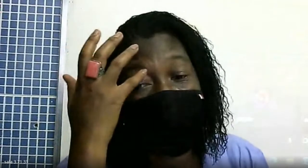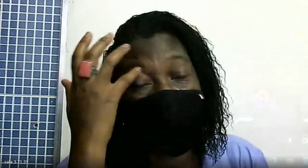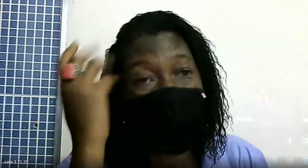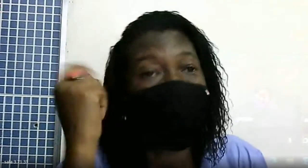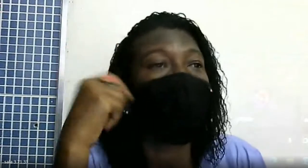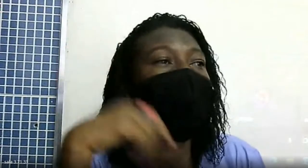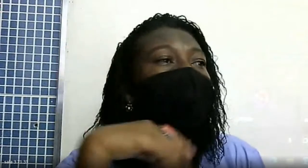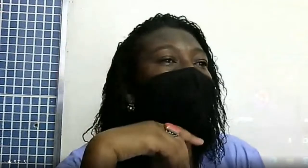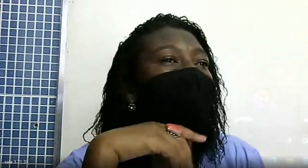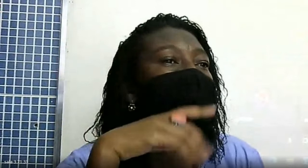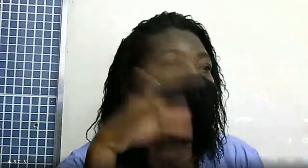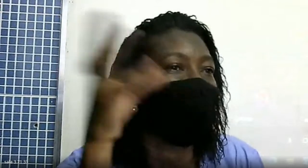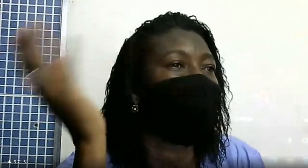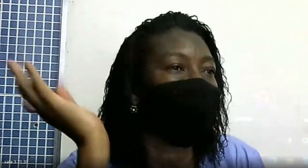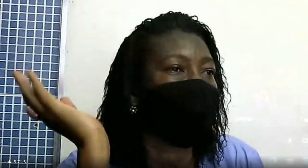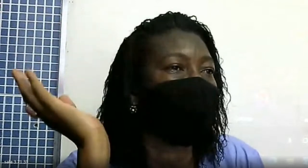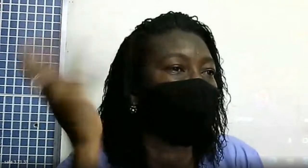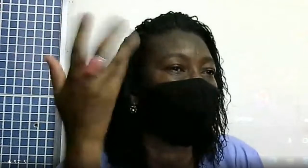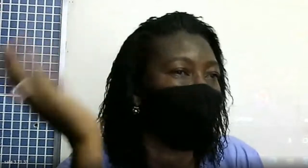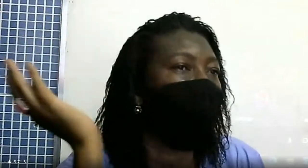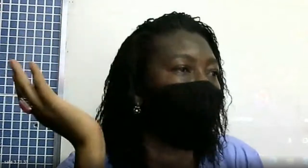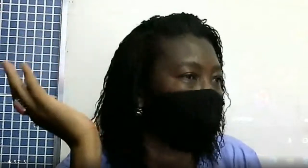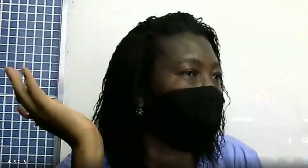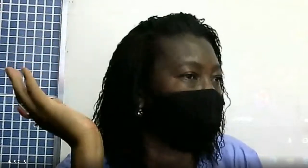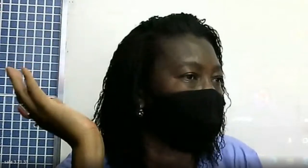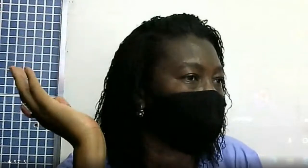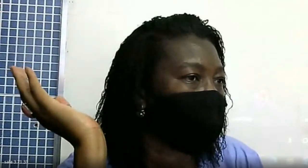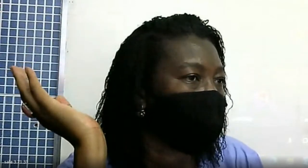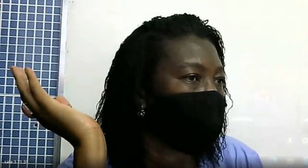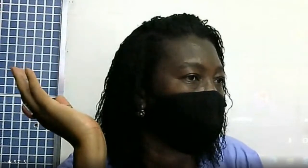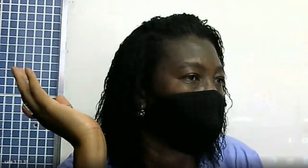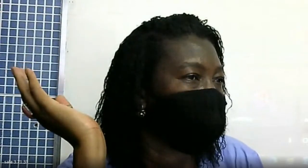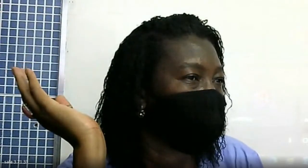um vídeo para vocês sobre a história do hip hop, não foi?